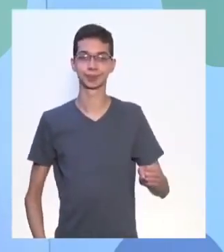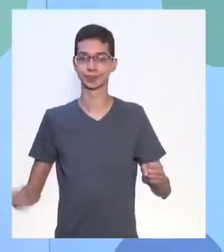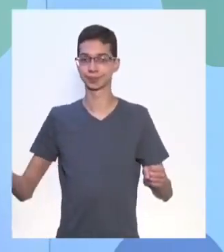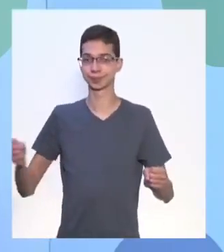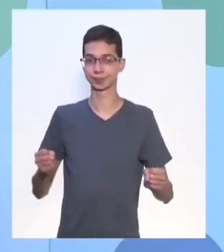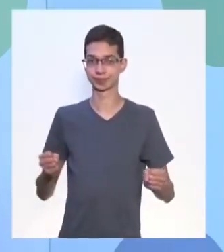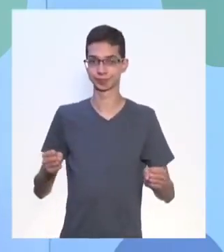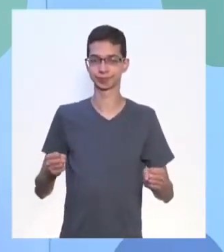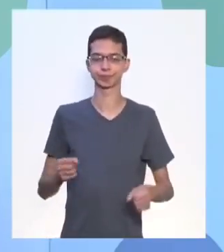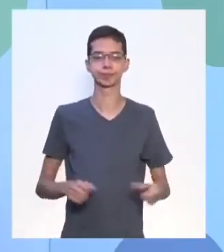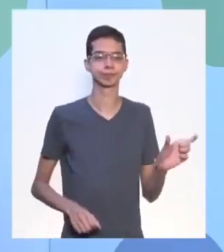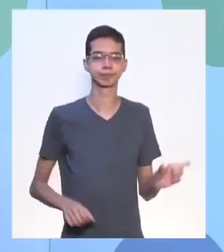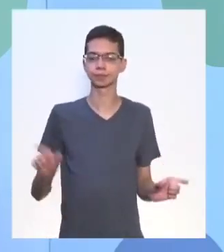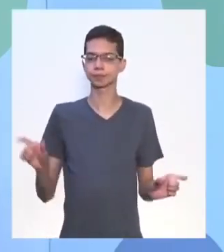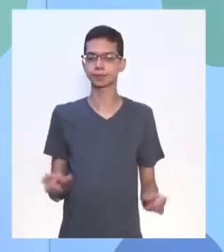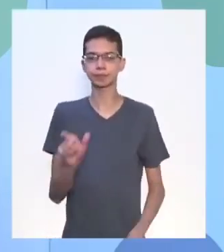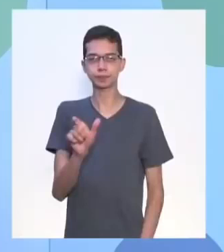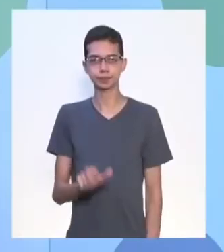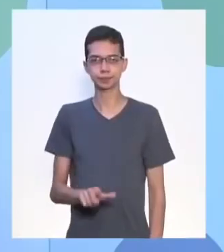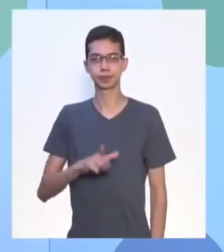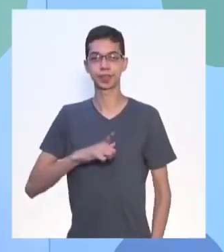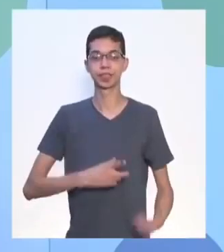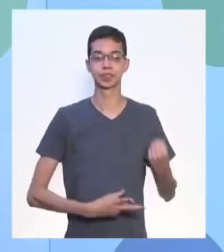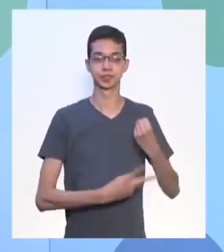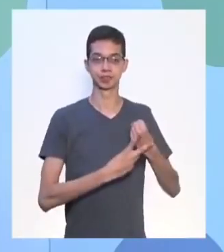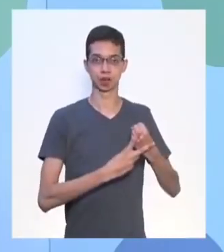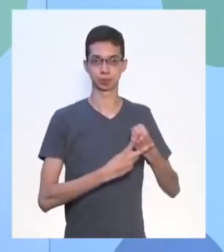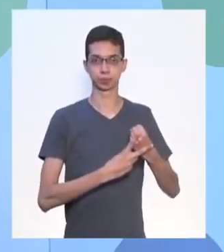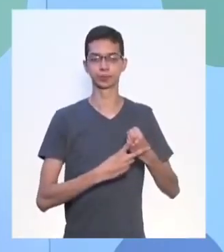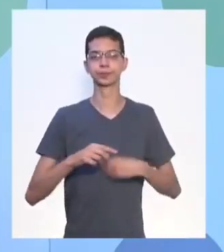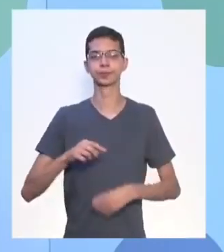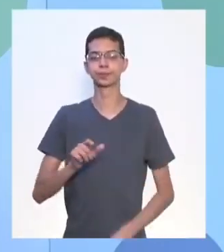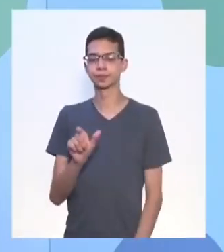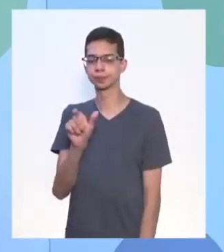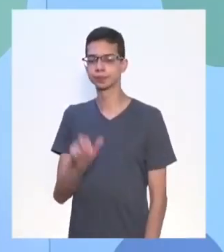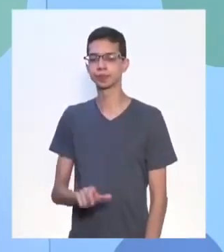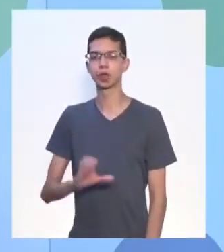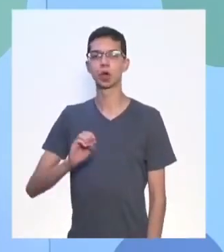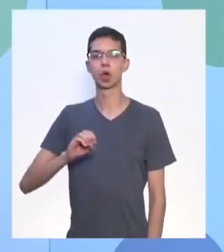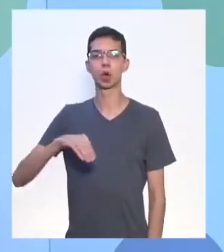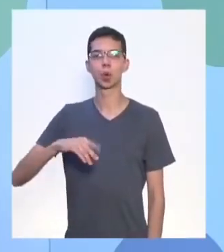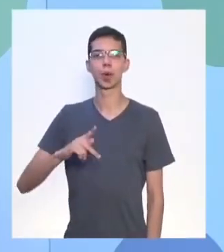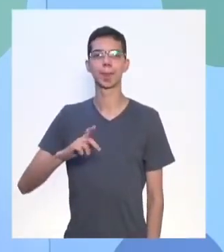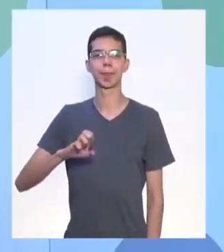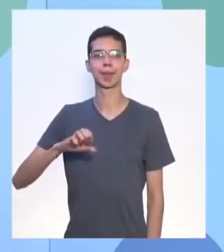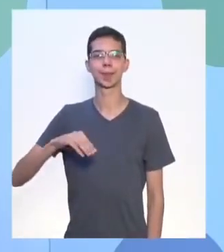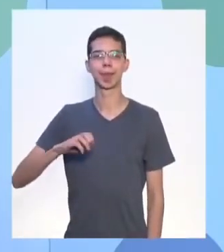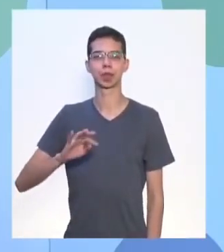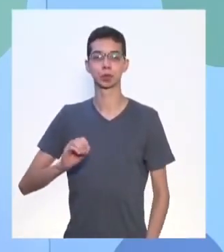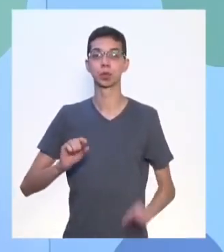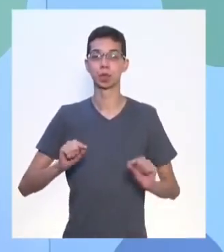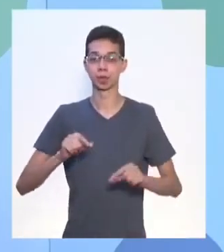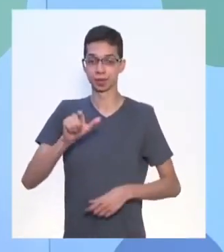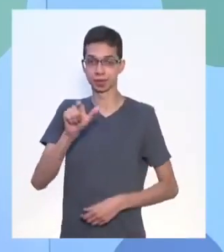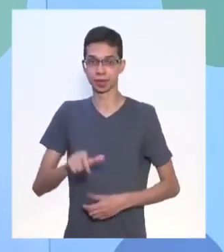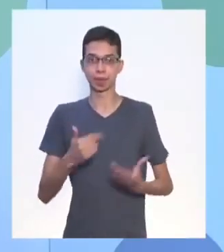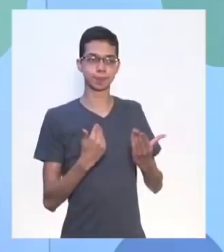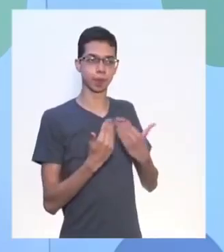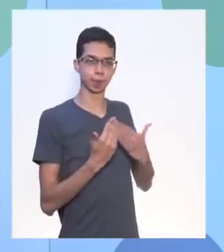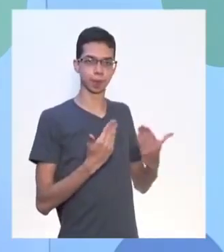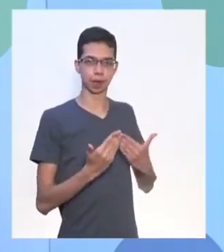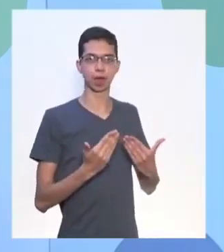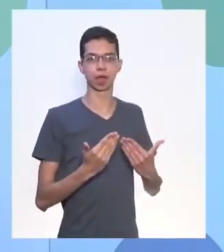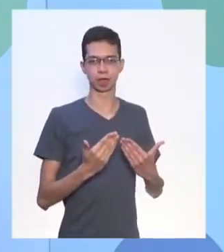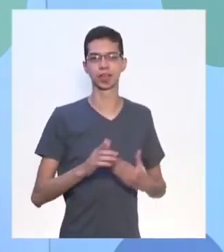Quando você conversa direto com o verbo, aí é um transitivo direto. Mas quando eu preciso que uma outra